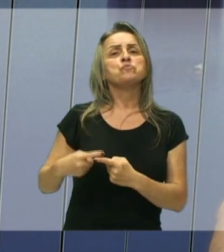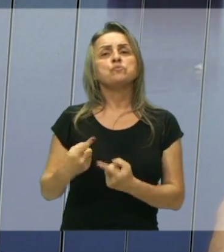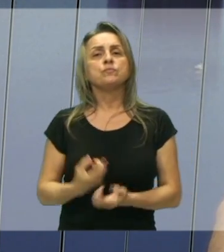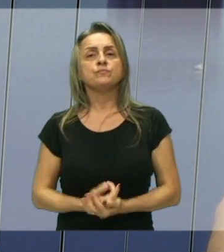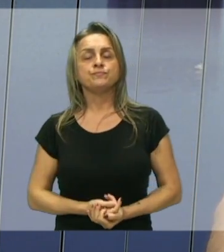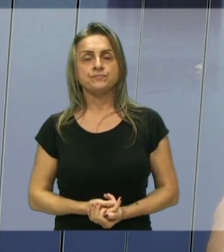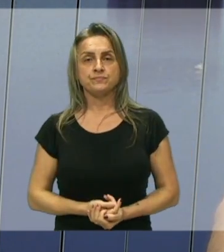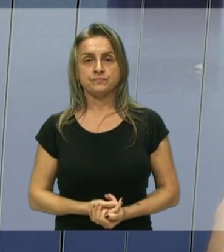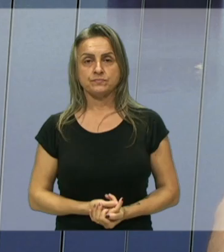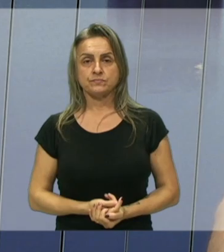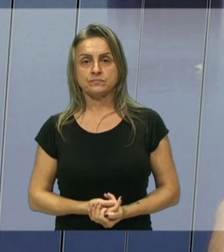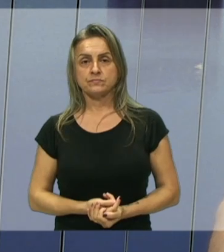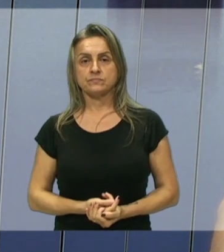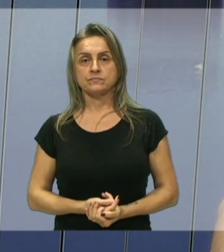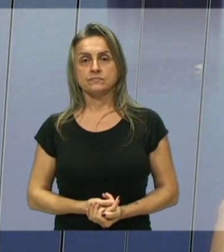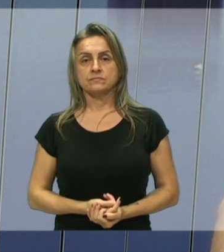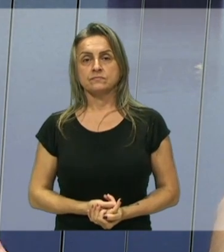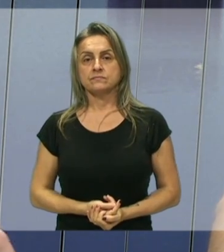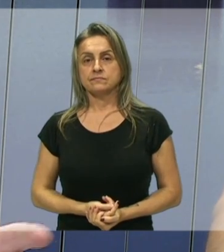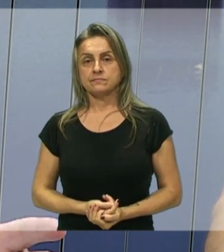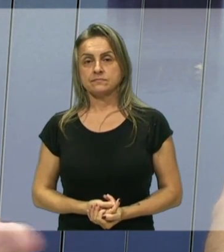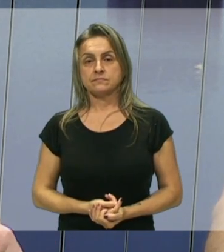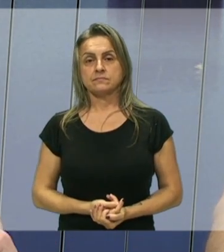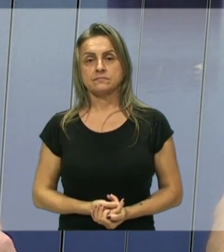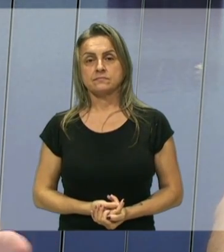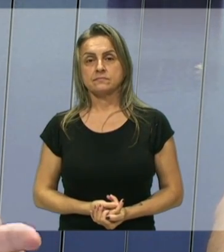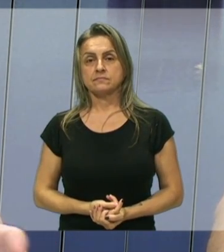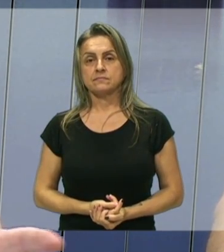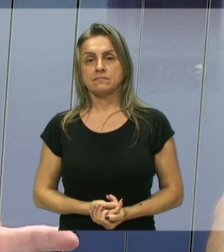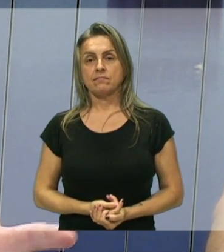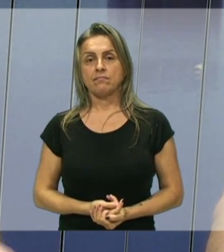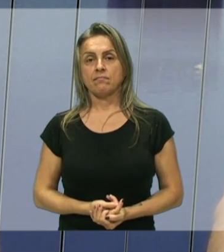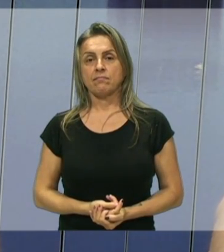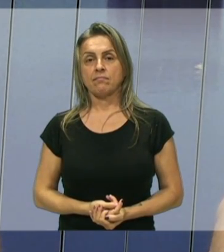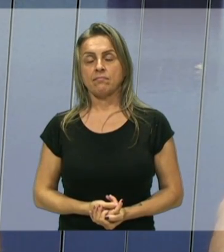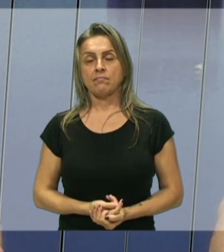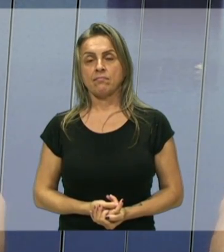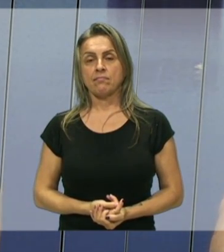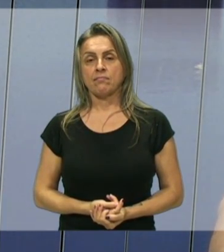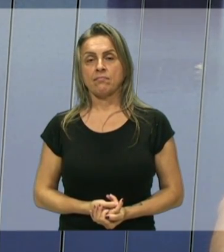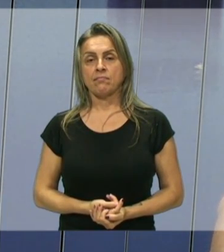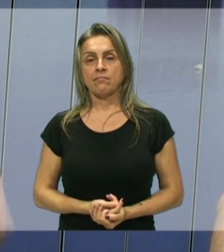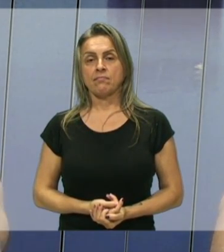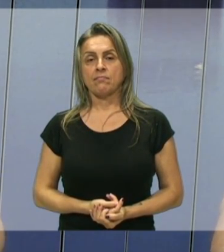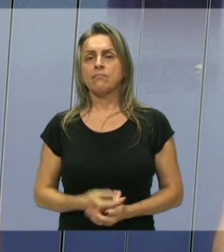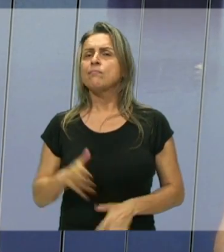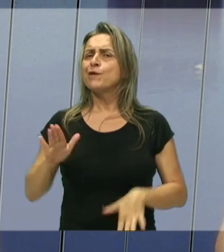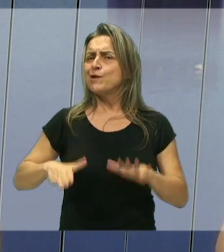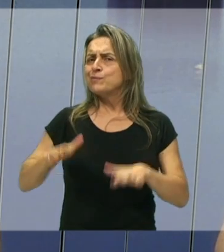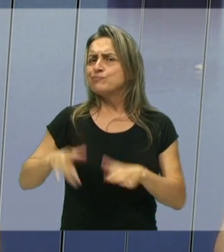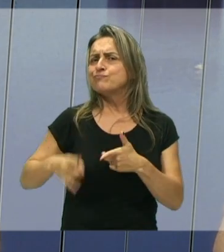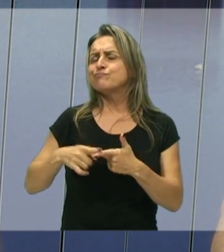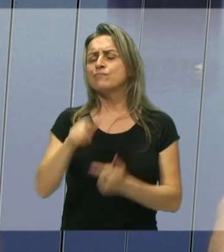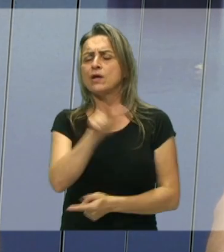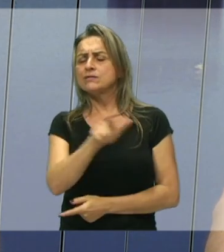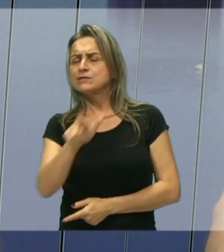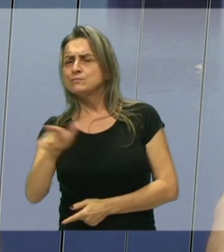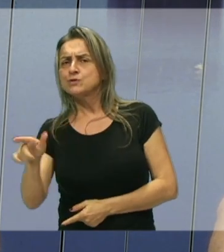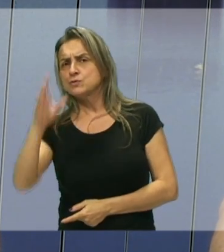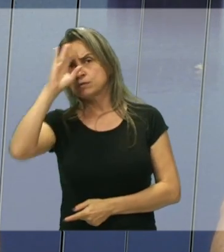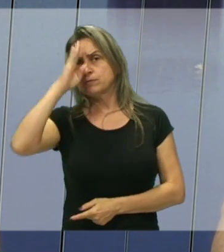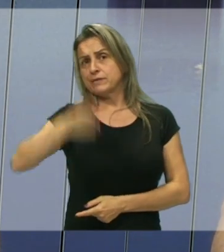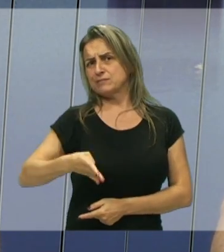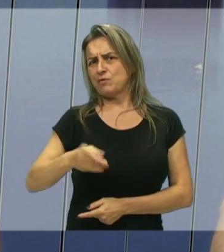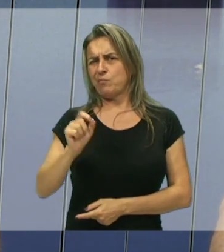Muitas vezes as pessoas, principalmente as pessoas que estão há bastante tempo, que já têm uma certa idade, sempre